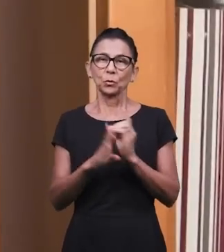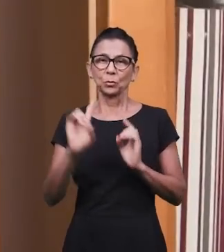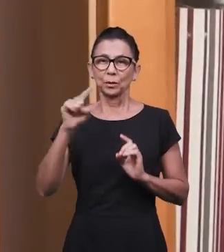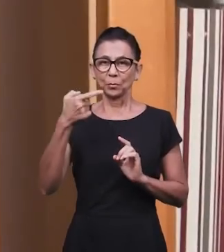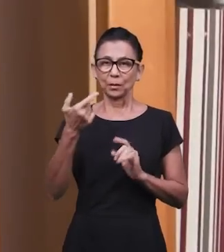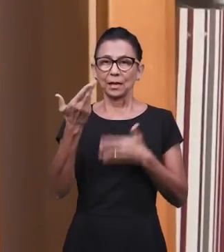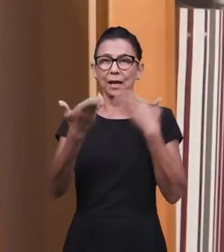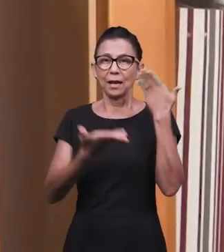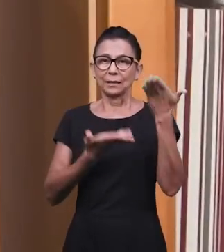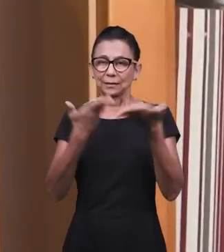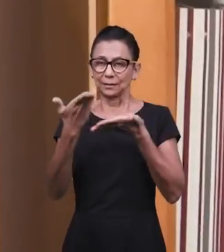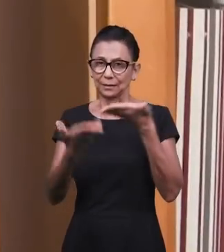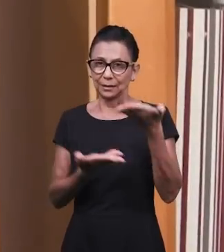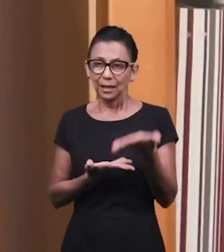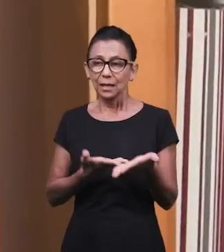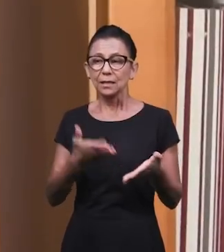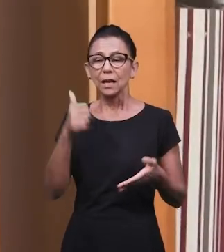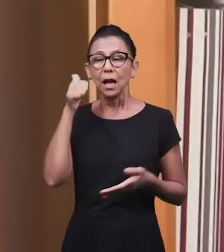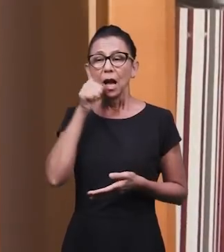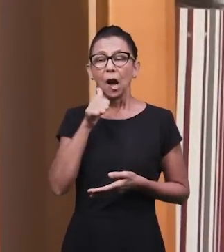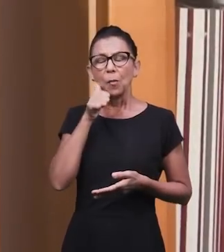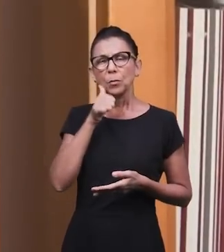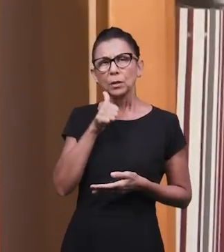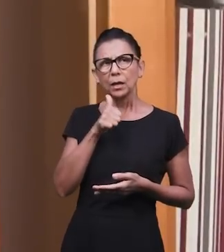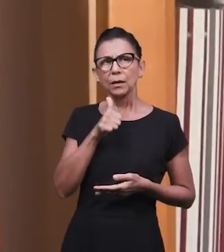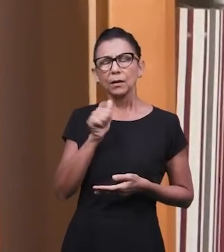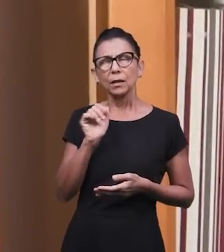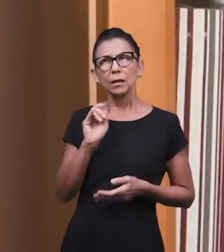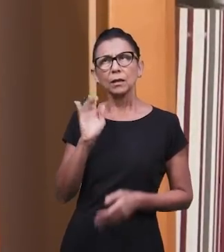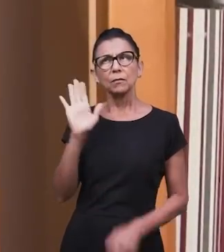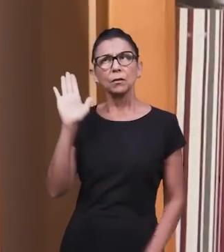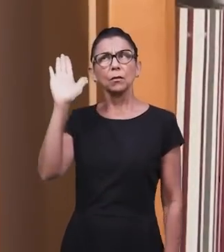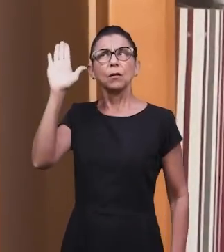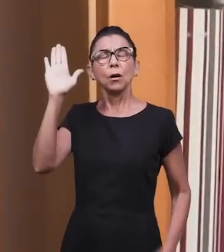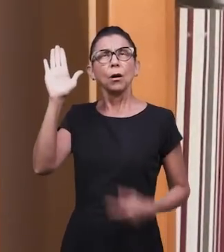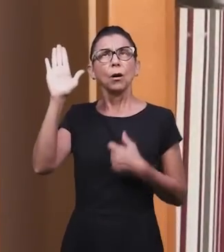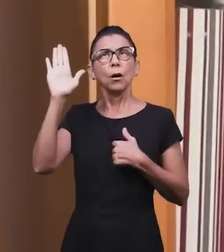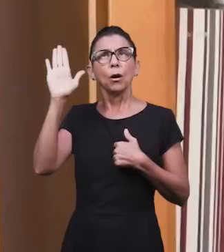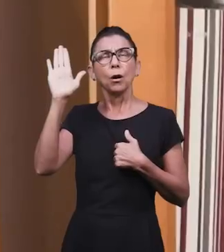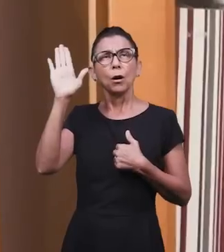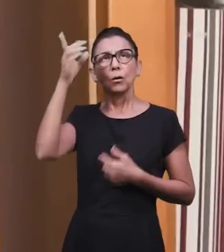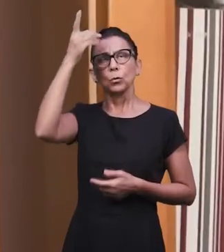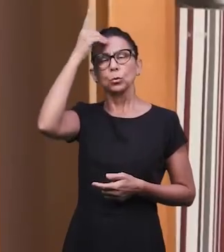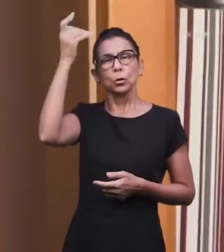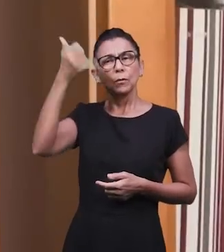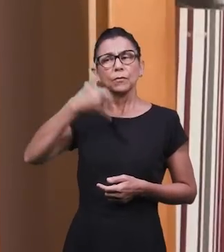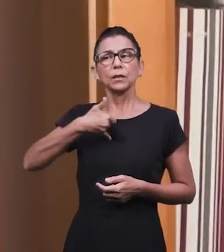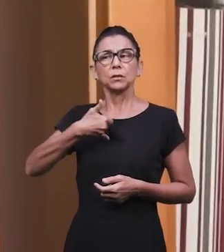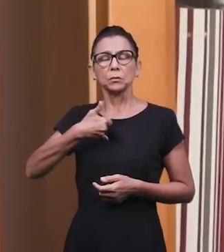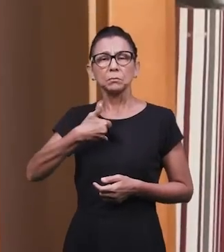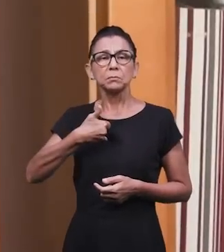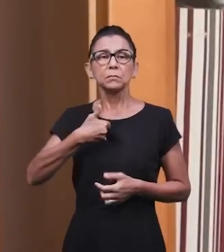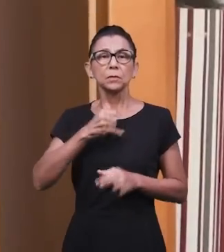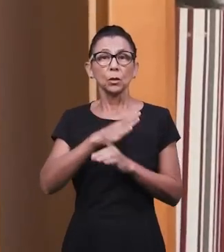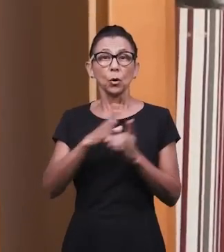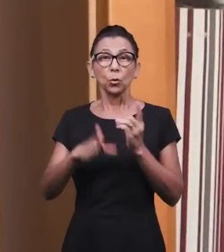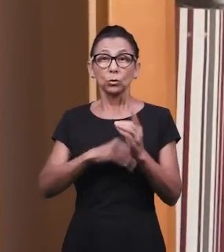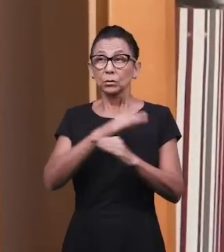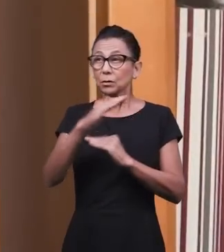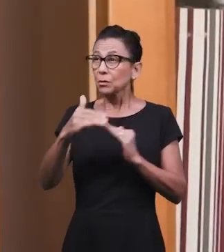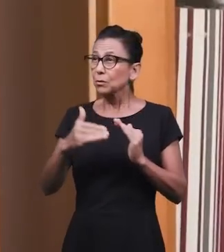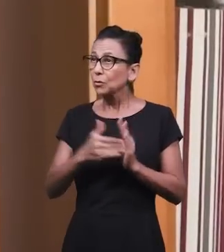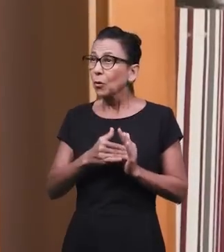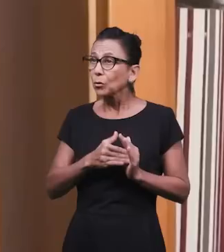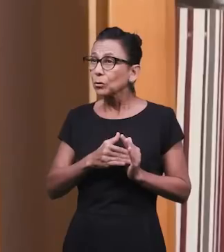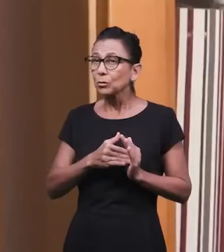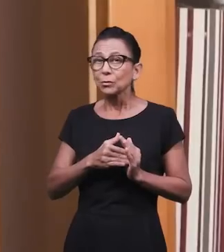havia revelado. Ao conversar com os irmãos, ela relatou também que aquele culto foi completamente direcionado a ela.